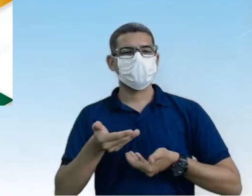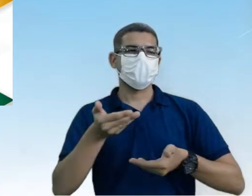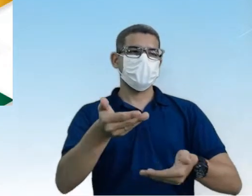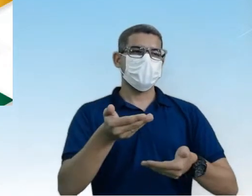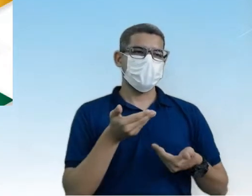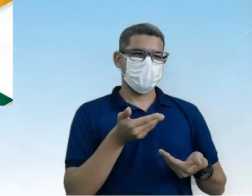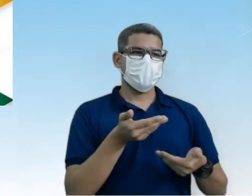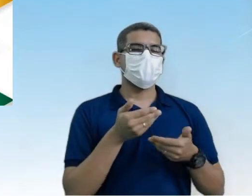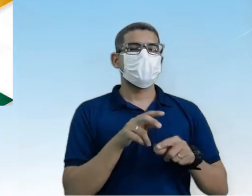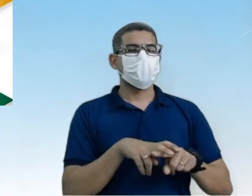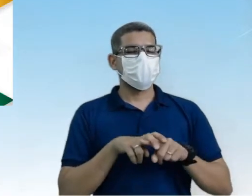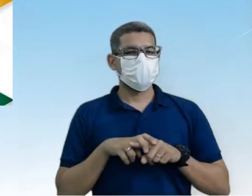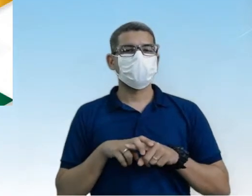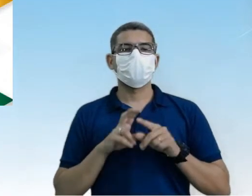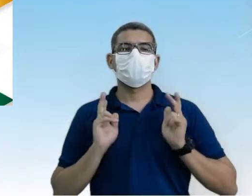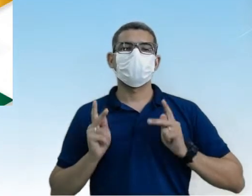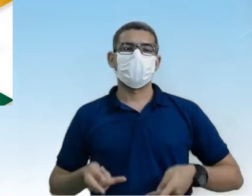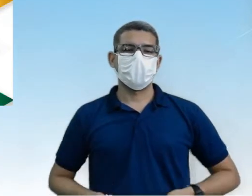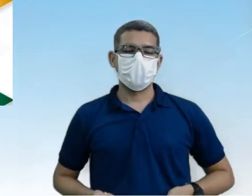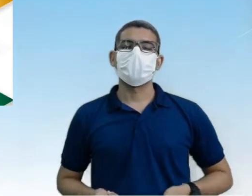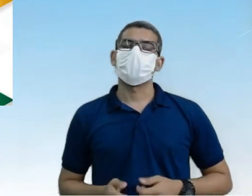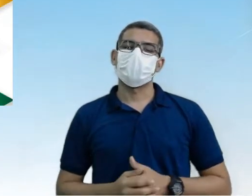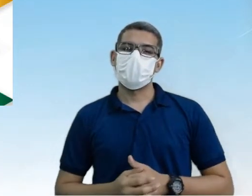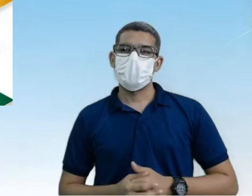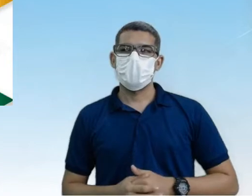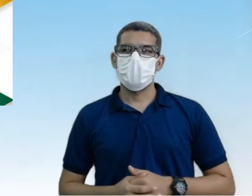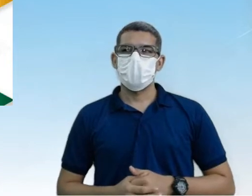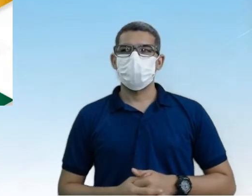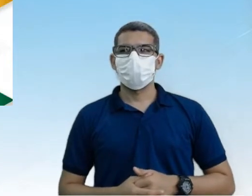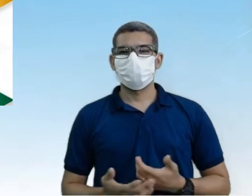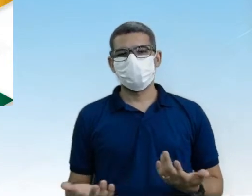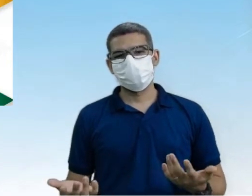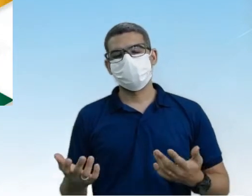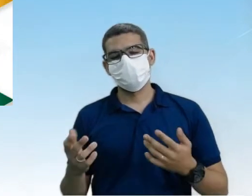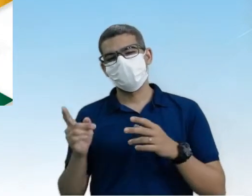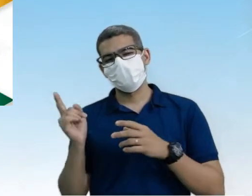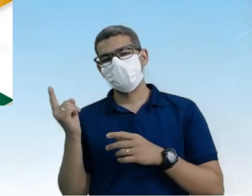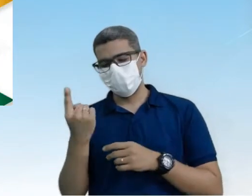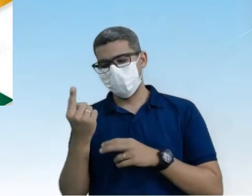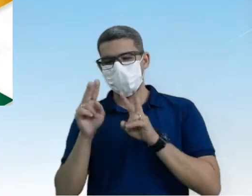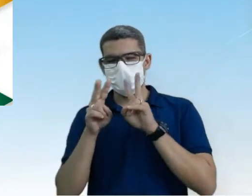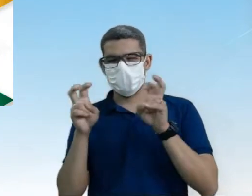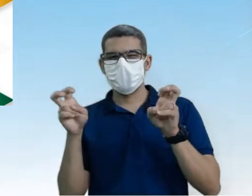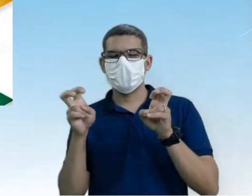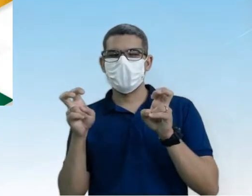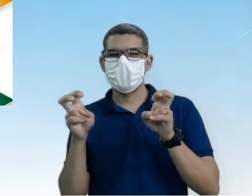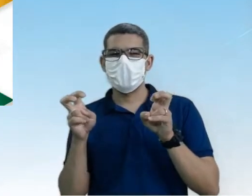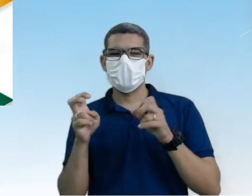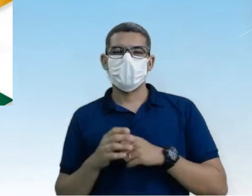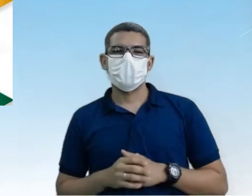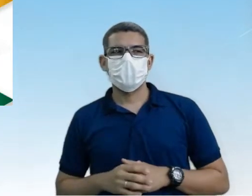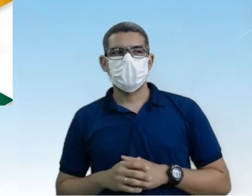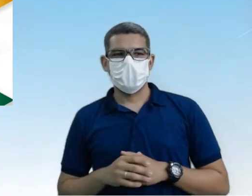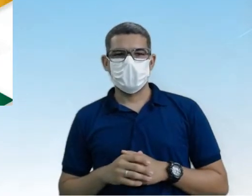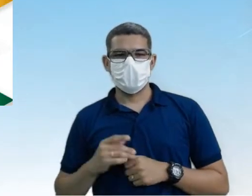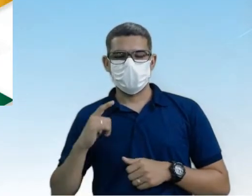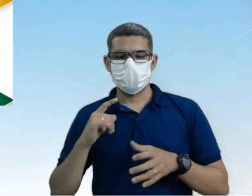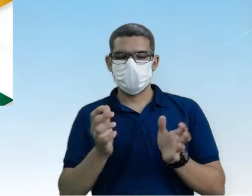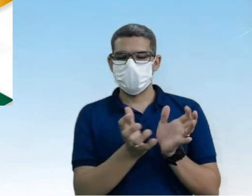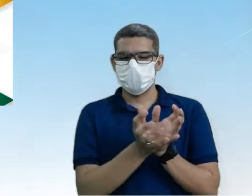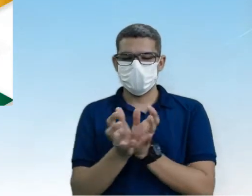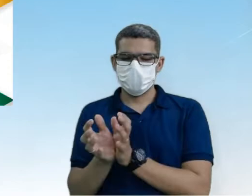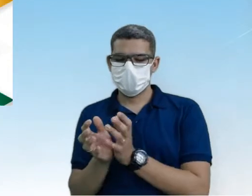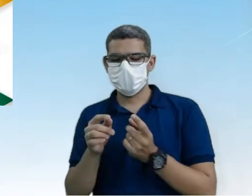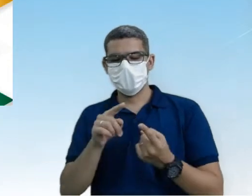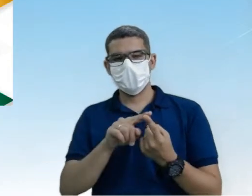causas humanitárias, e uma delas, claro, é a questão dos refugiados. A gente tem aí a UNICEF e,